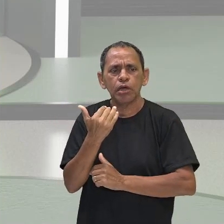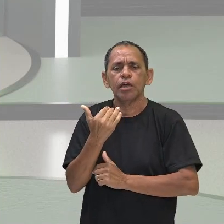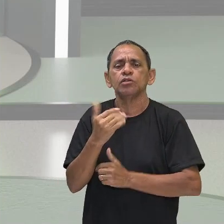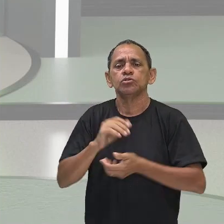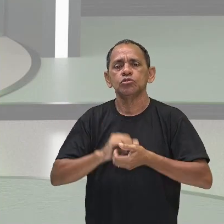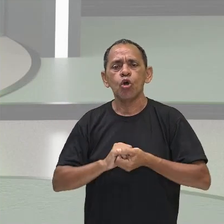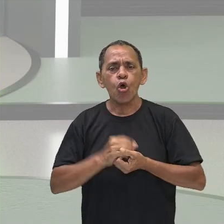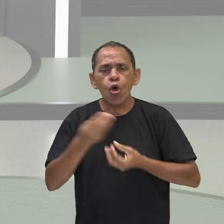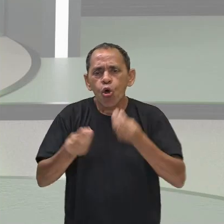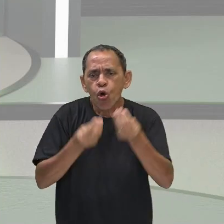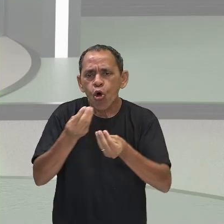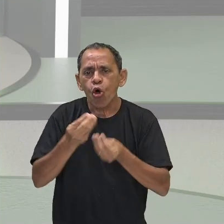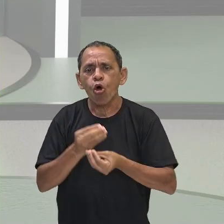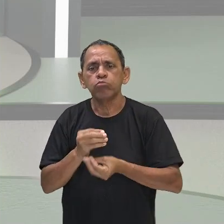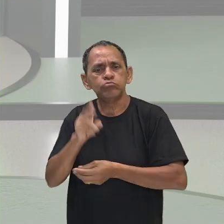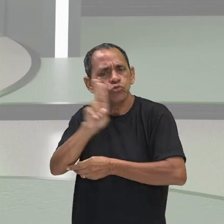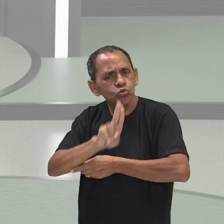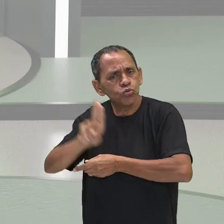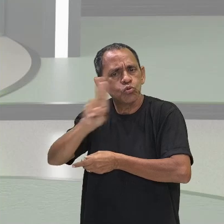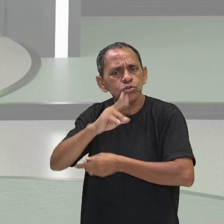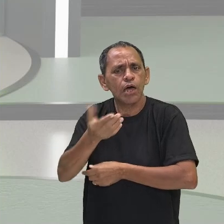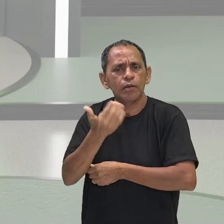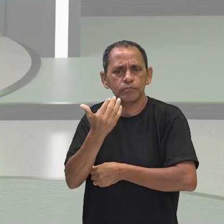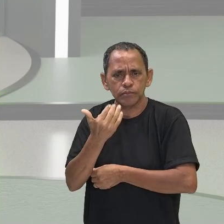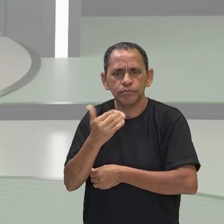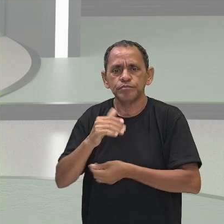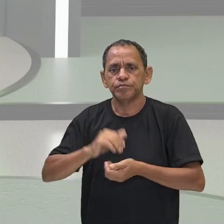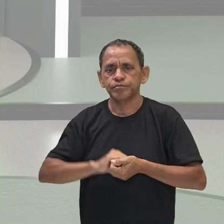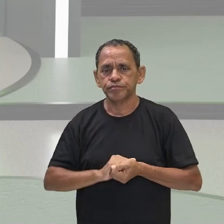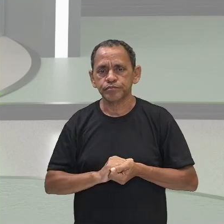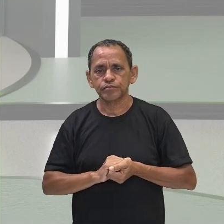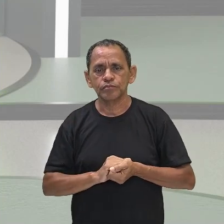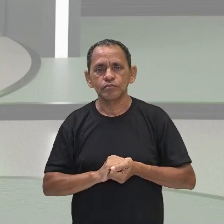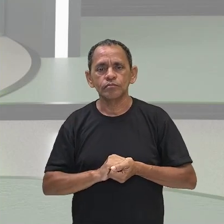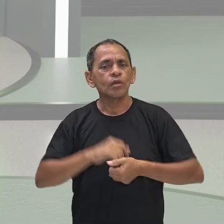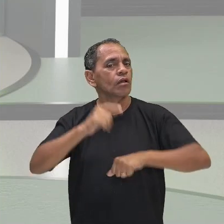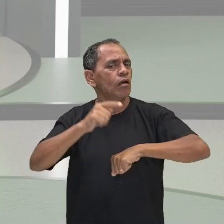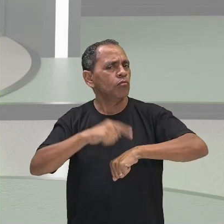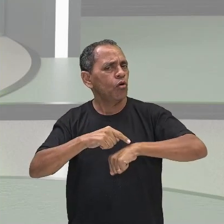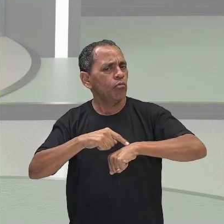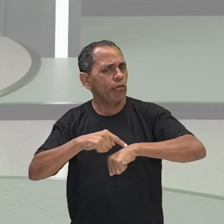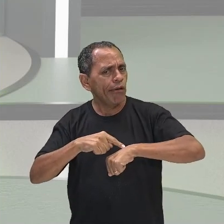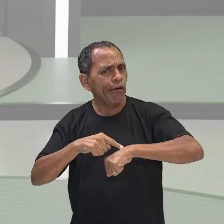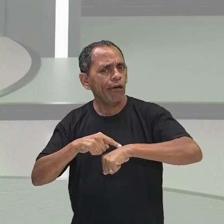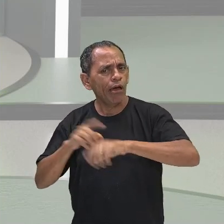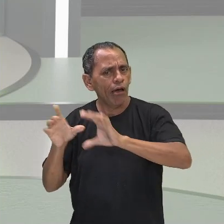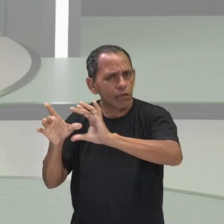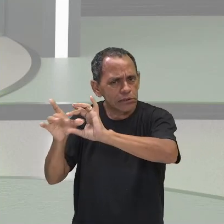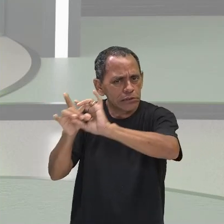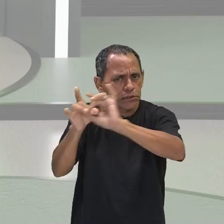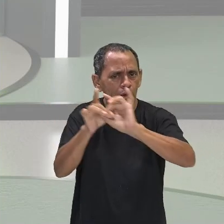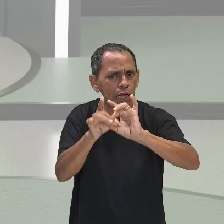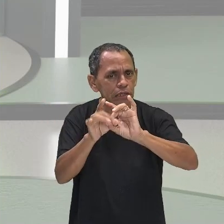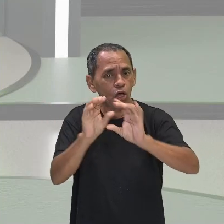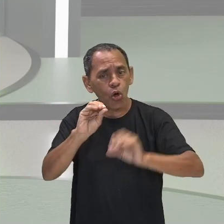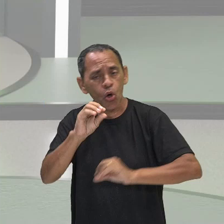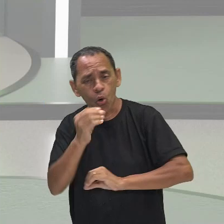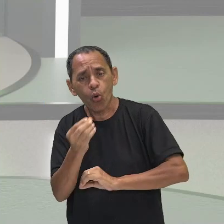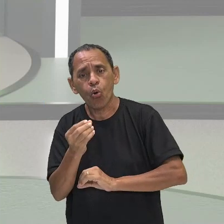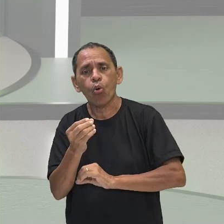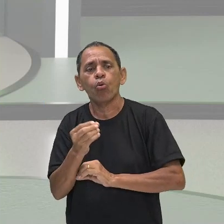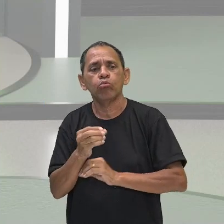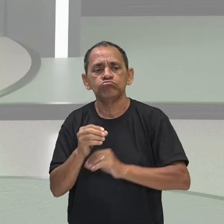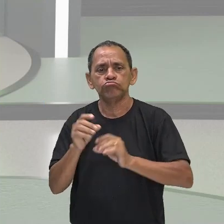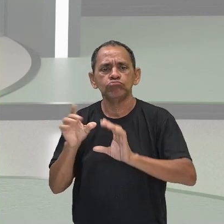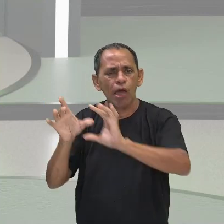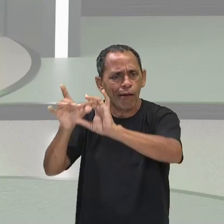considerados consumidores. Em alguns momentos da cadeia ou da teia, dependendo da representação e do estudo que